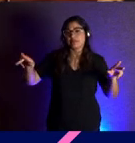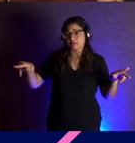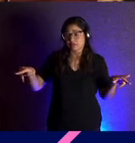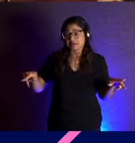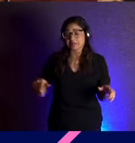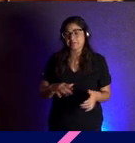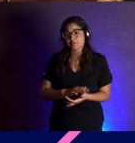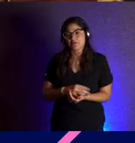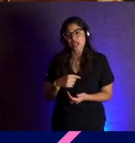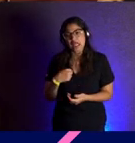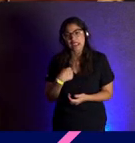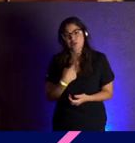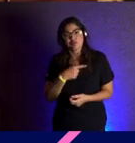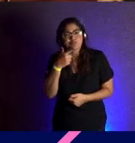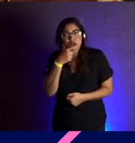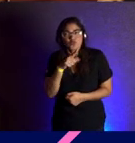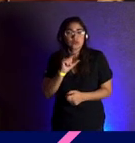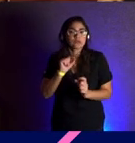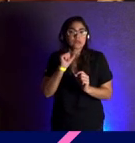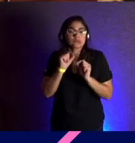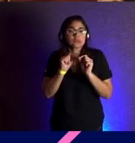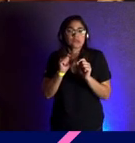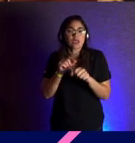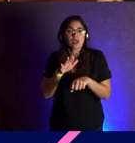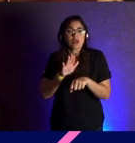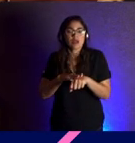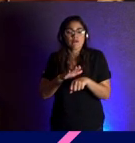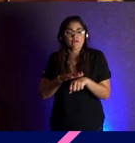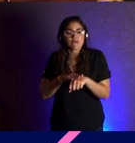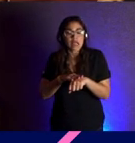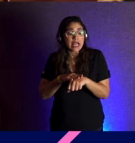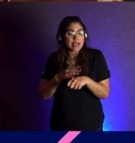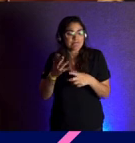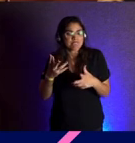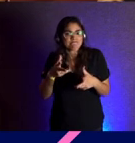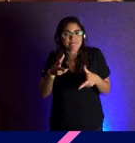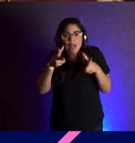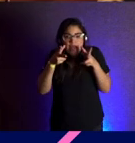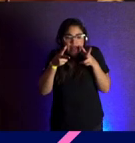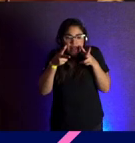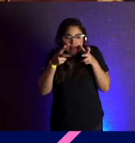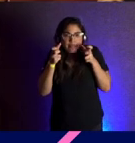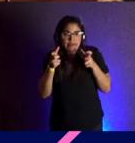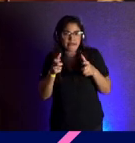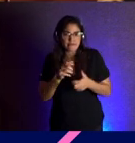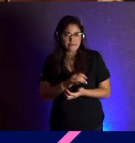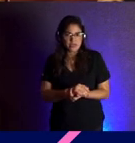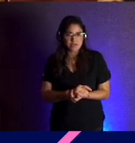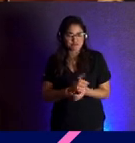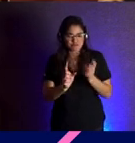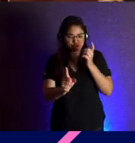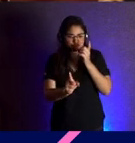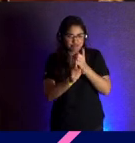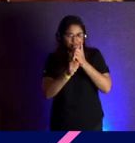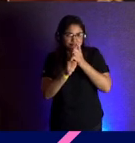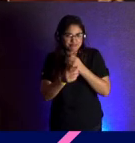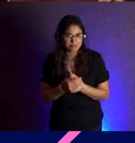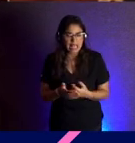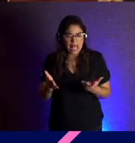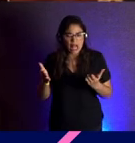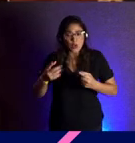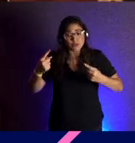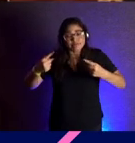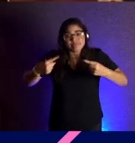a gente consegue fazer esses cruzamentos, mas a gente está nesse desafio agora, né?